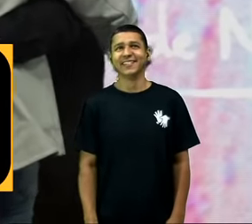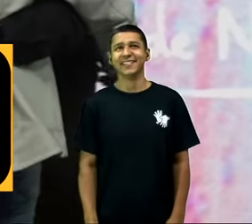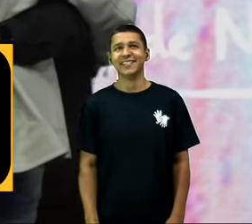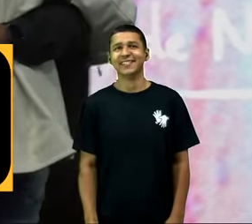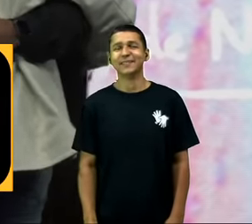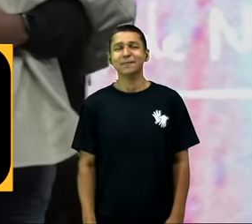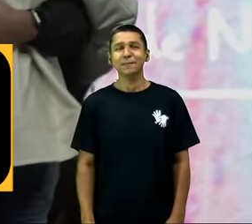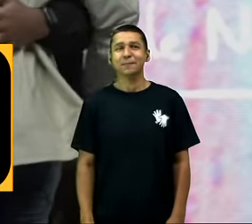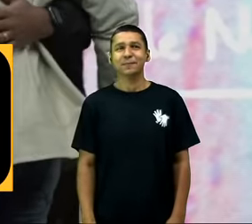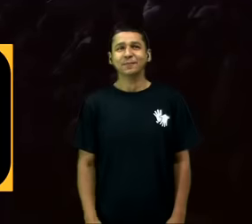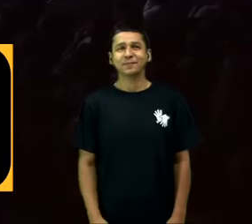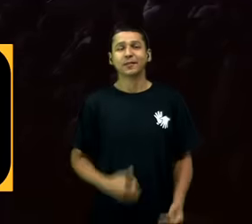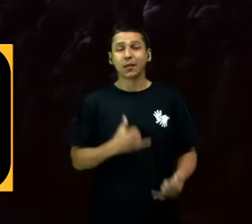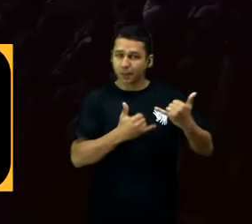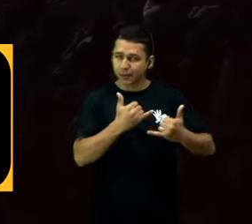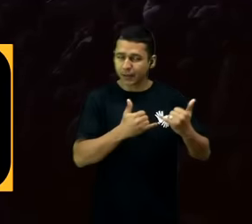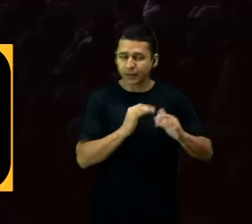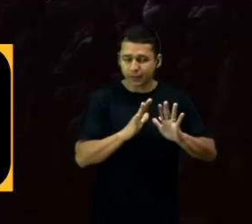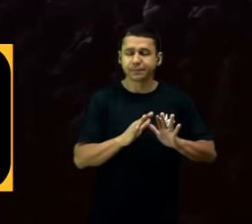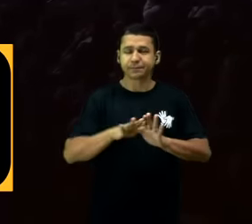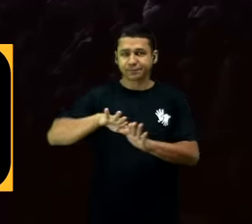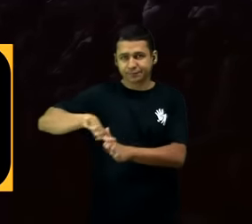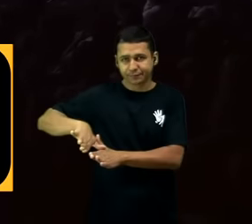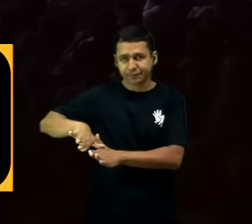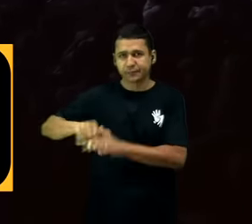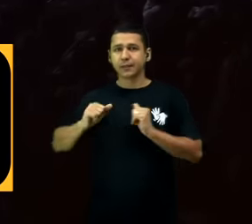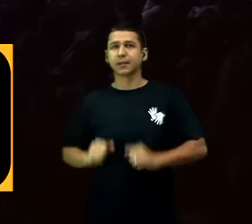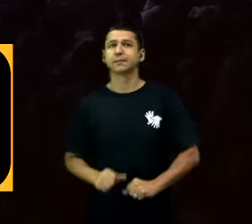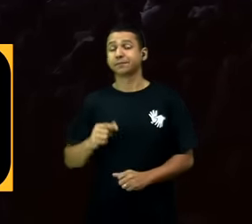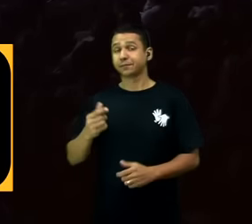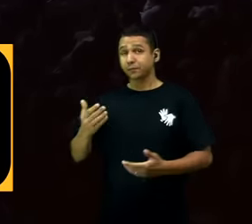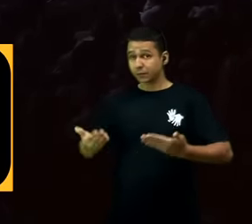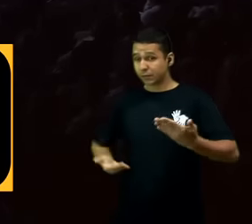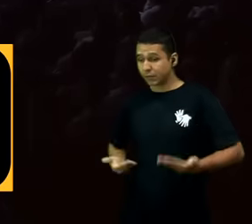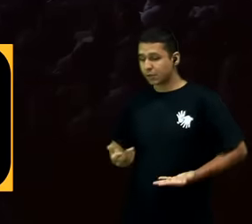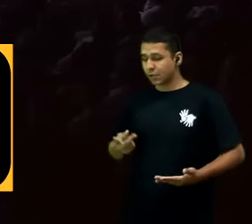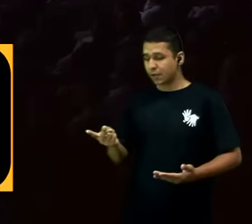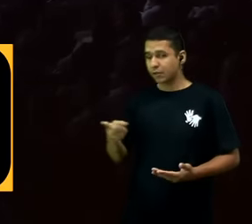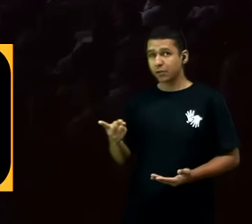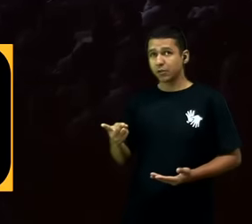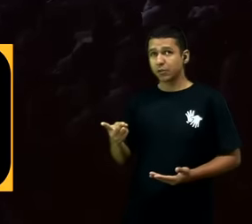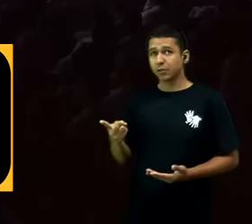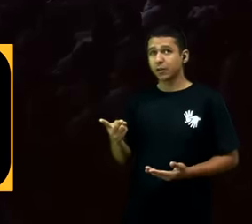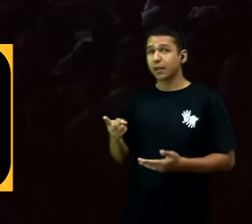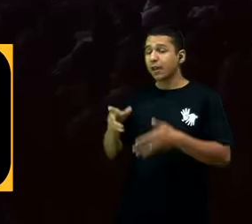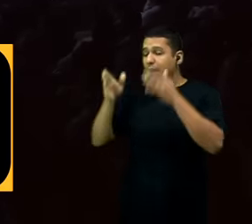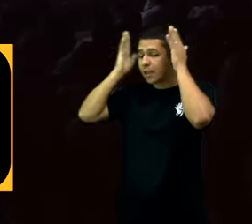Te amo. Disse ele aos seus servos: fica aqui, fica com o Clebinho,